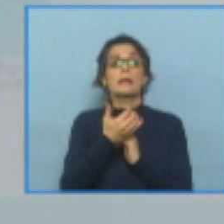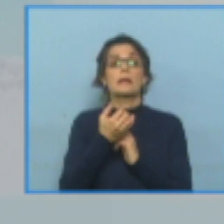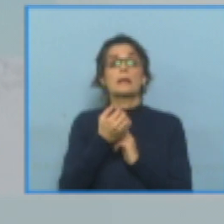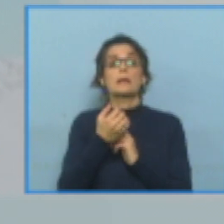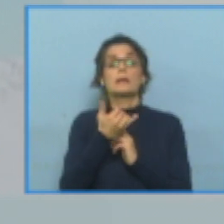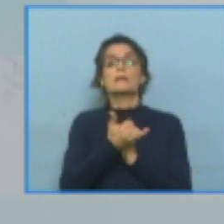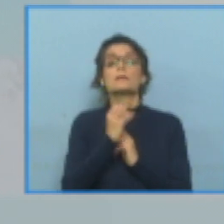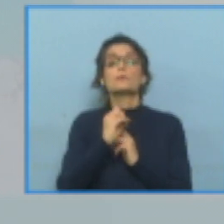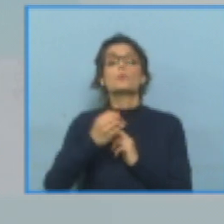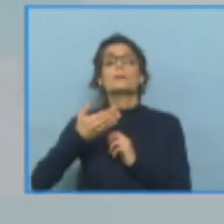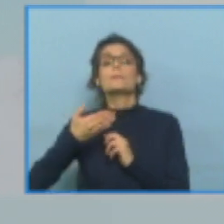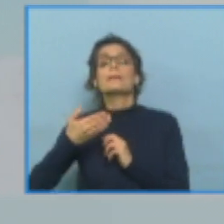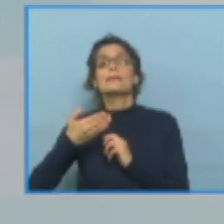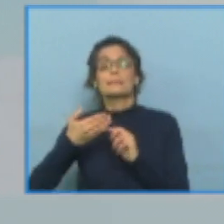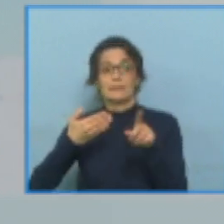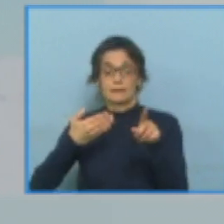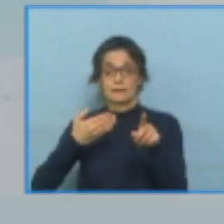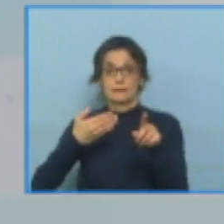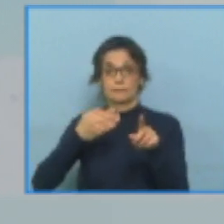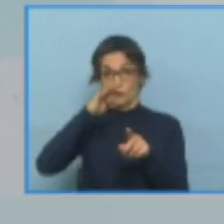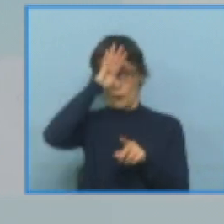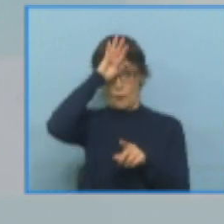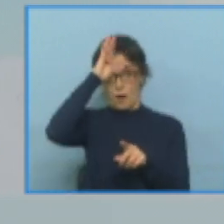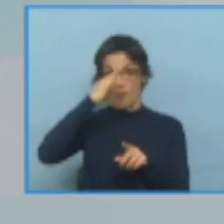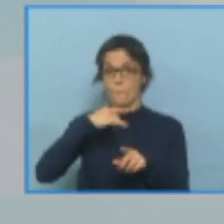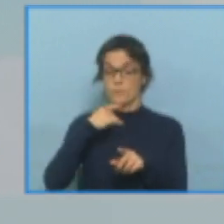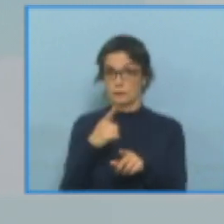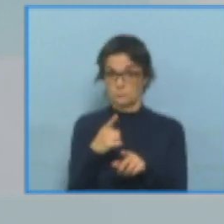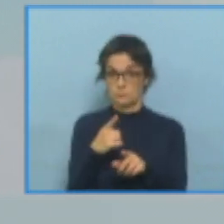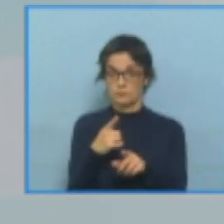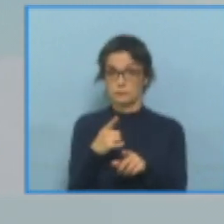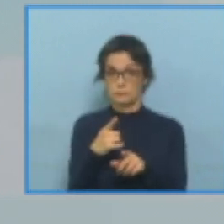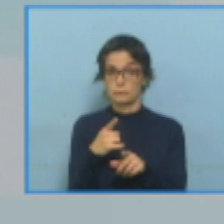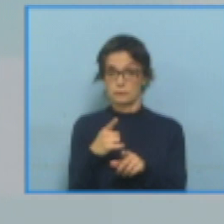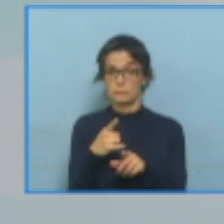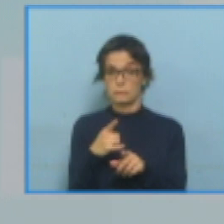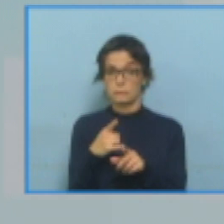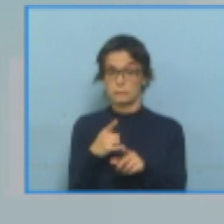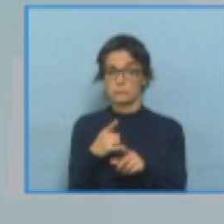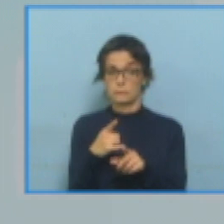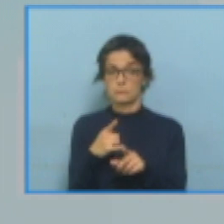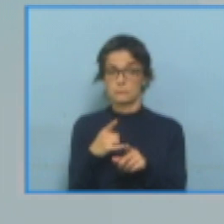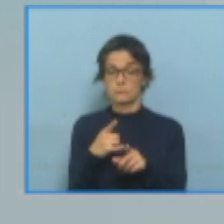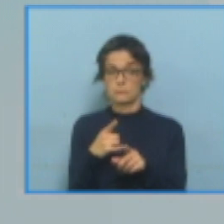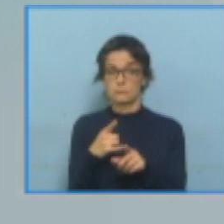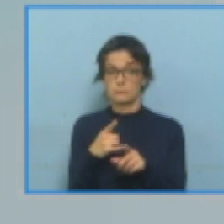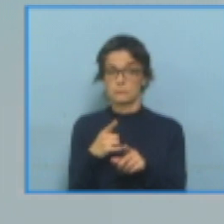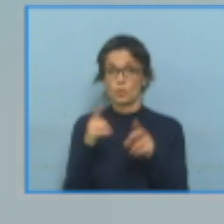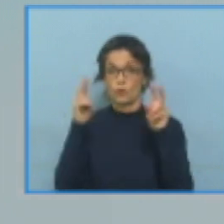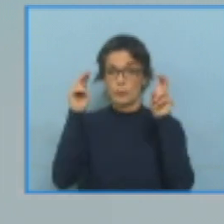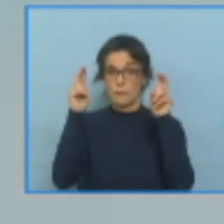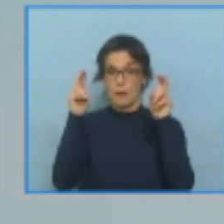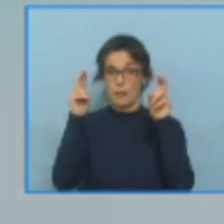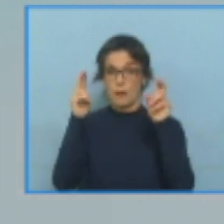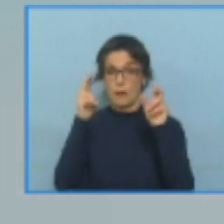Dia Mundial da Paz, o Papa Francisco referiu-se a esta questão. O tema da mensagem era